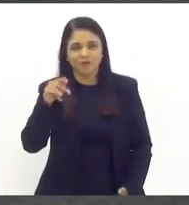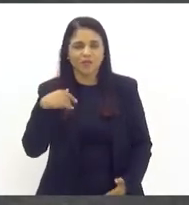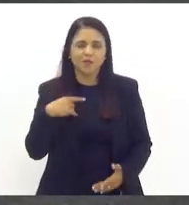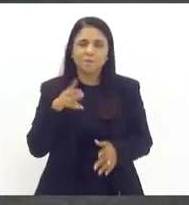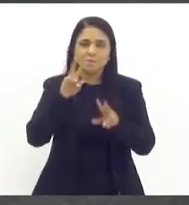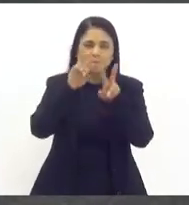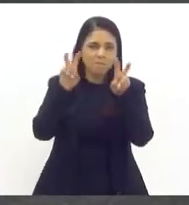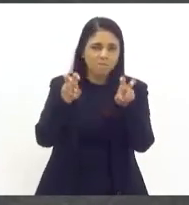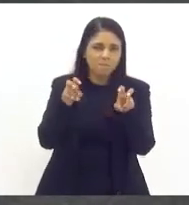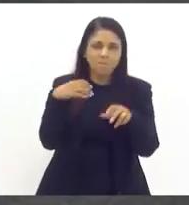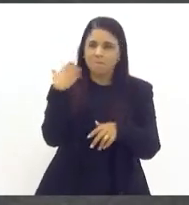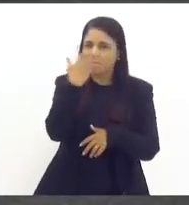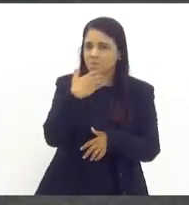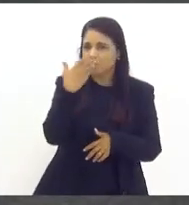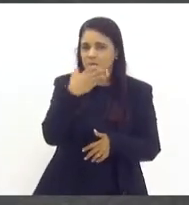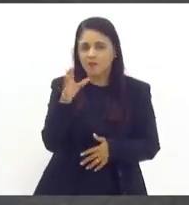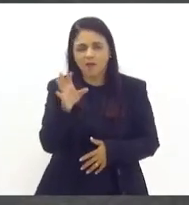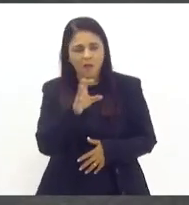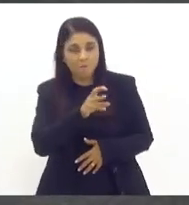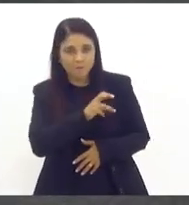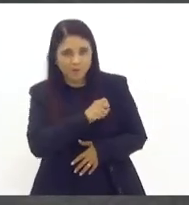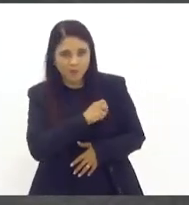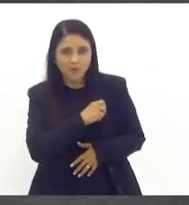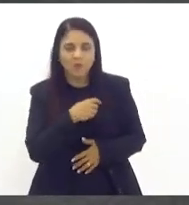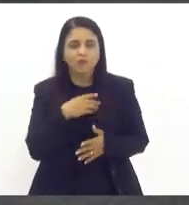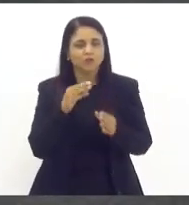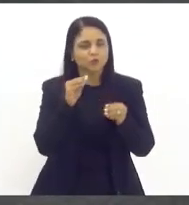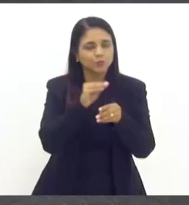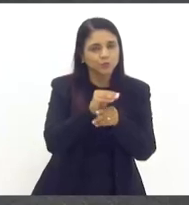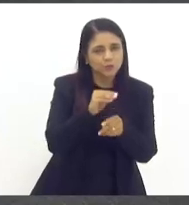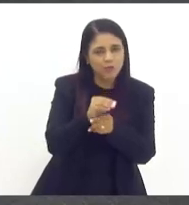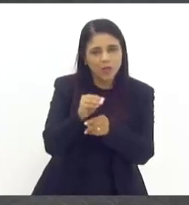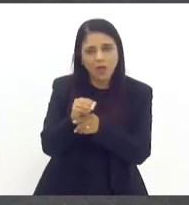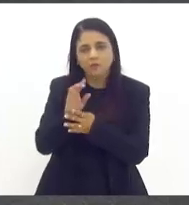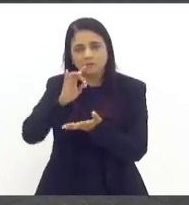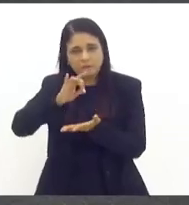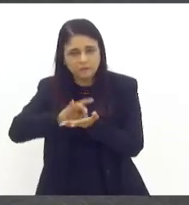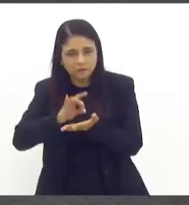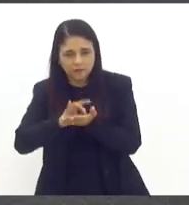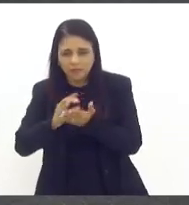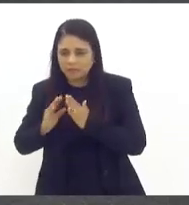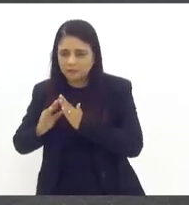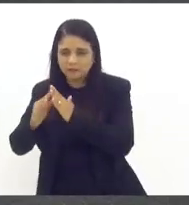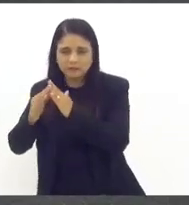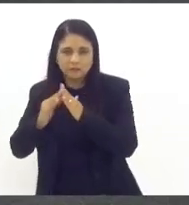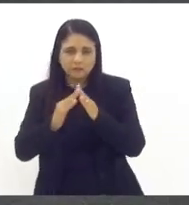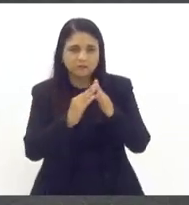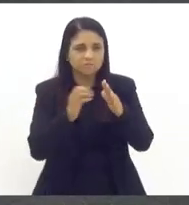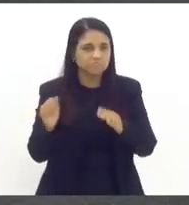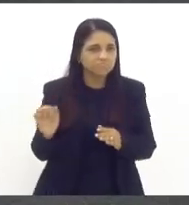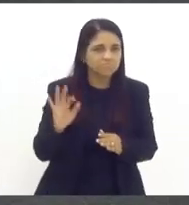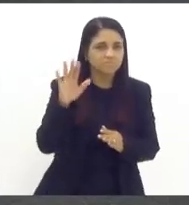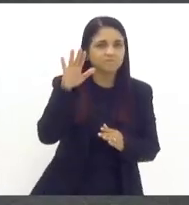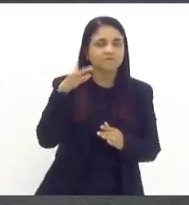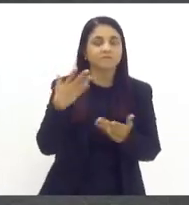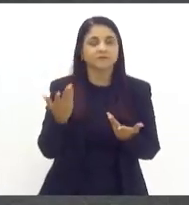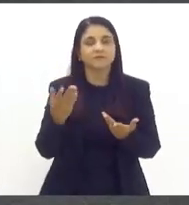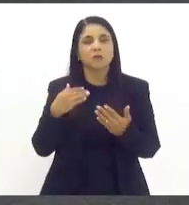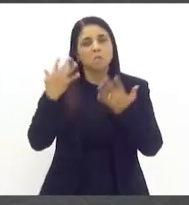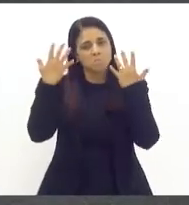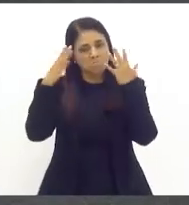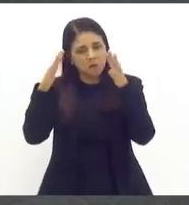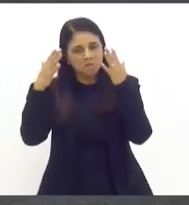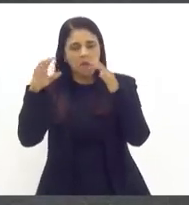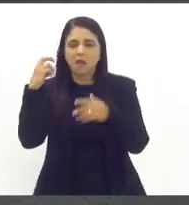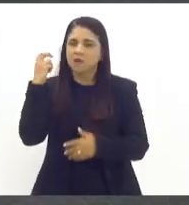falam de cuidado que falam da realidade das favelas e das periferias então quero parabenizar a